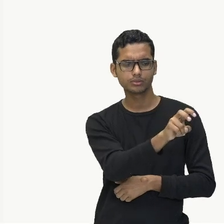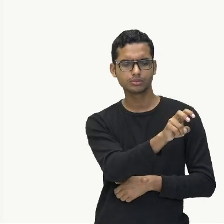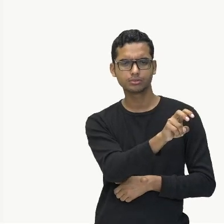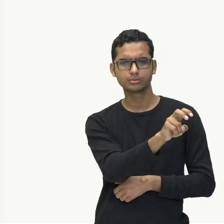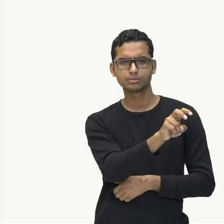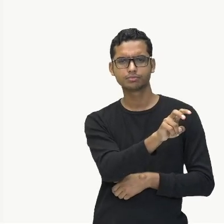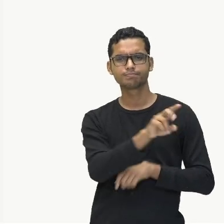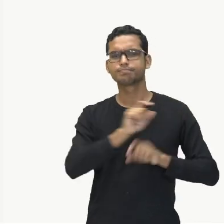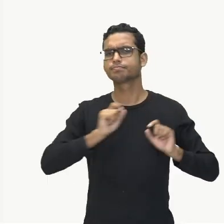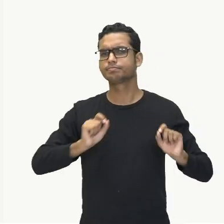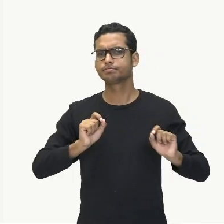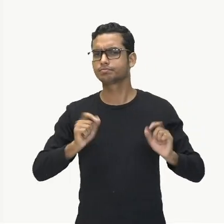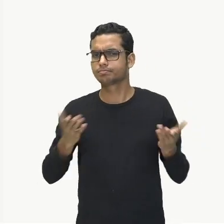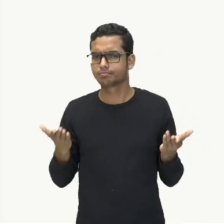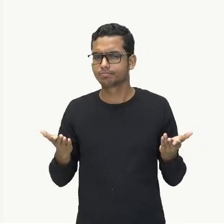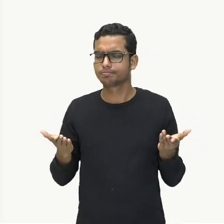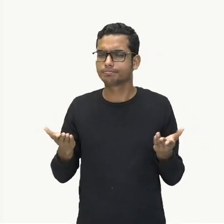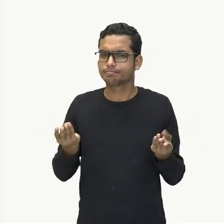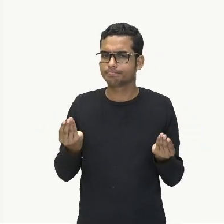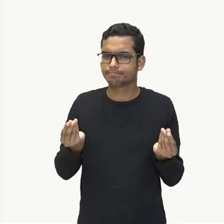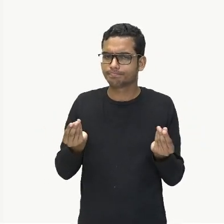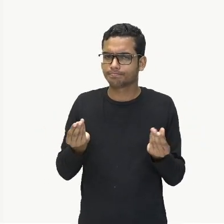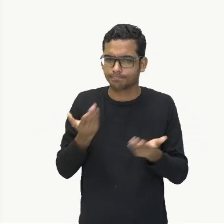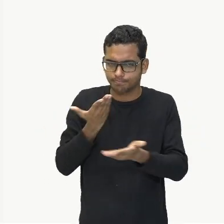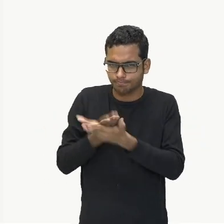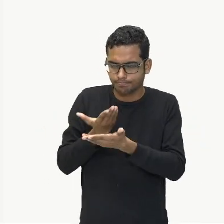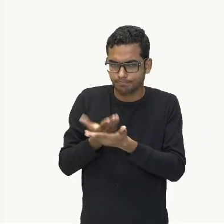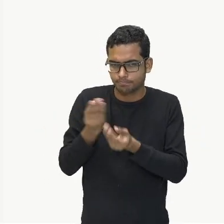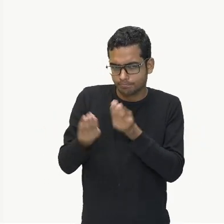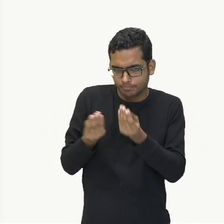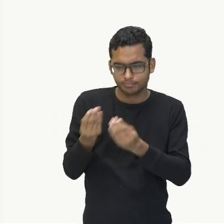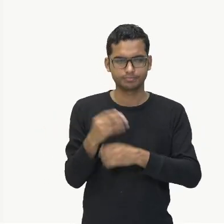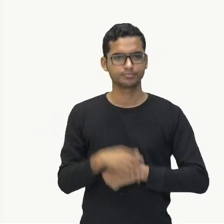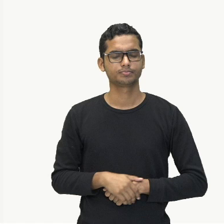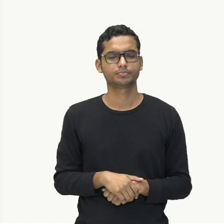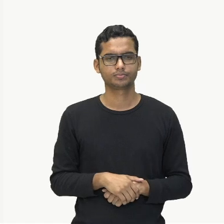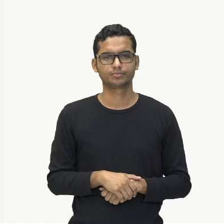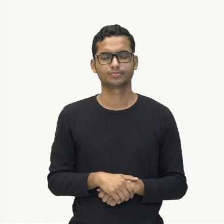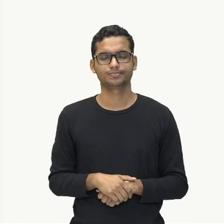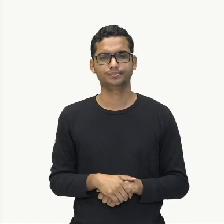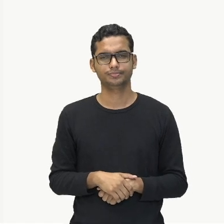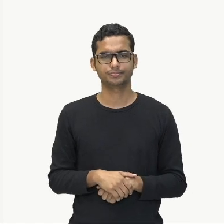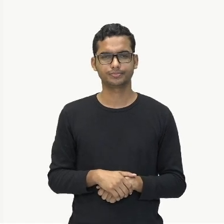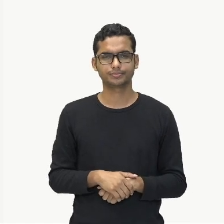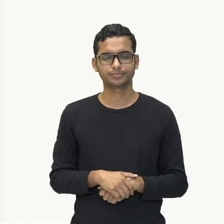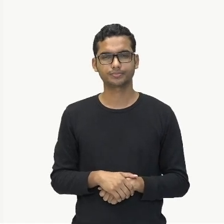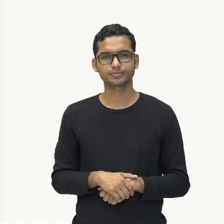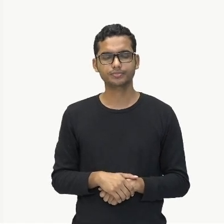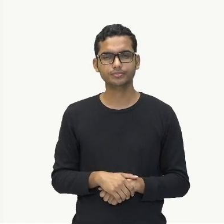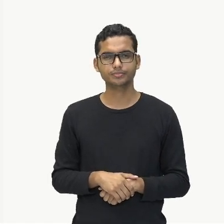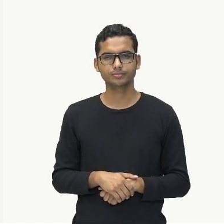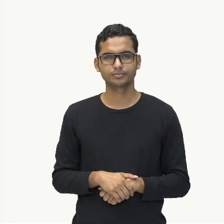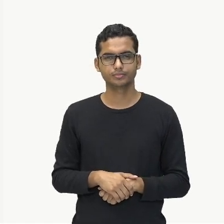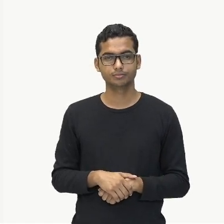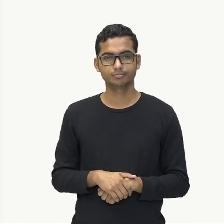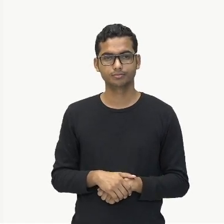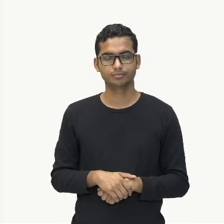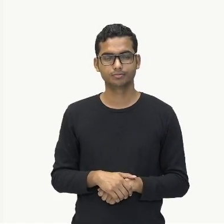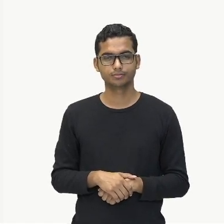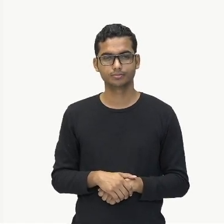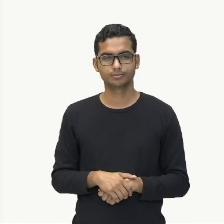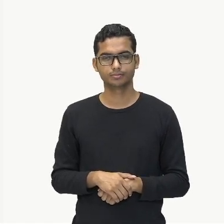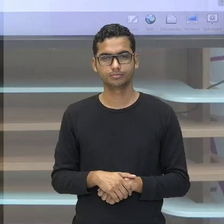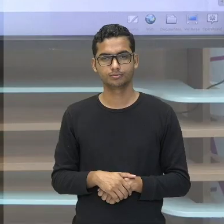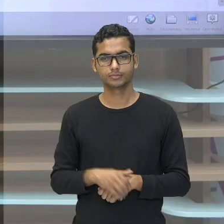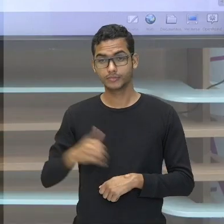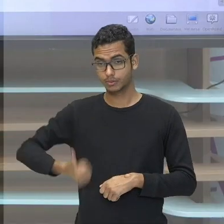E o A5? Quem são esses termos? Tá? Então, para isso, a gente precisa, a primeira providência que a gente tem que